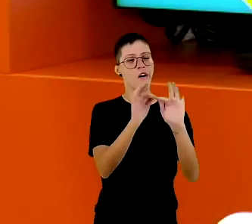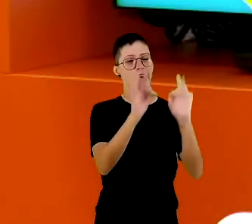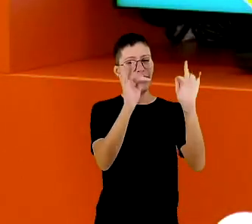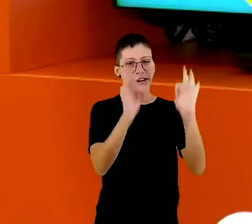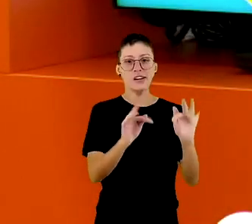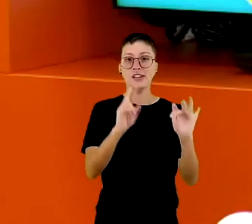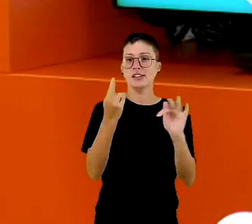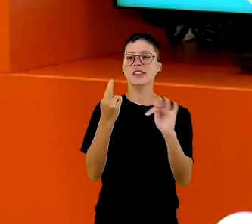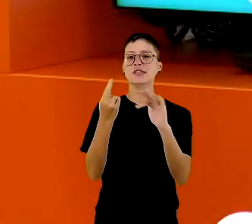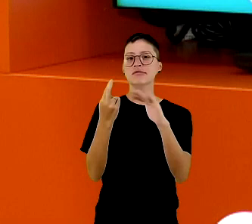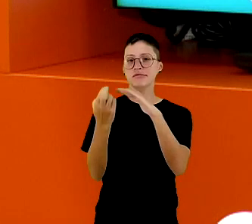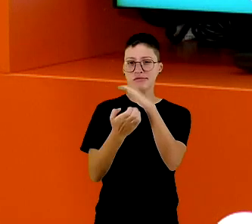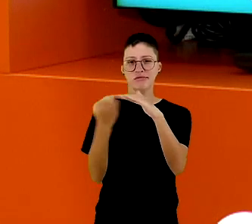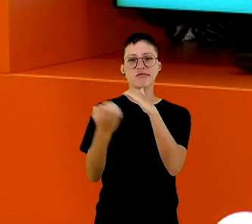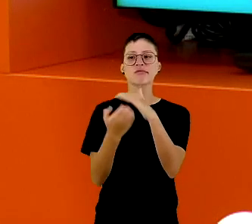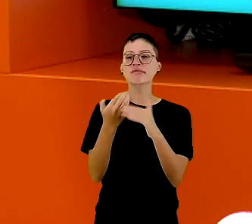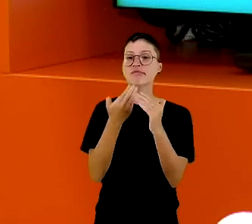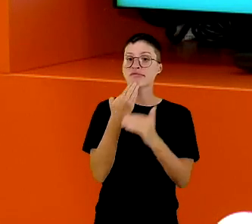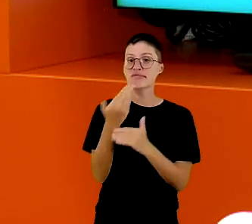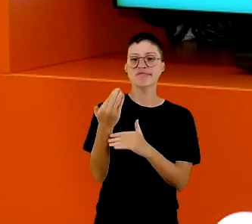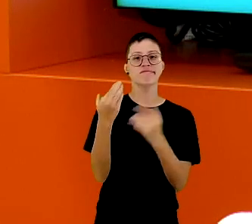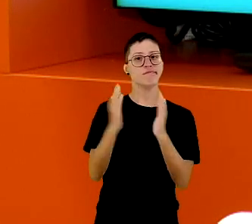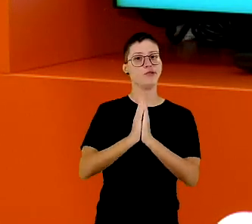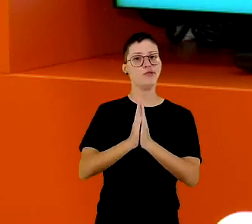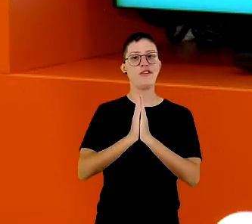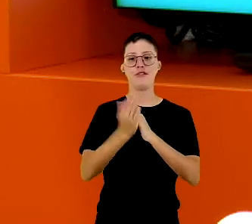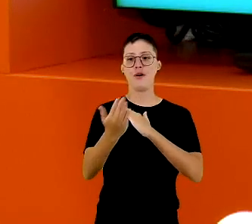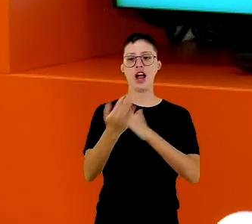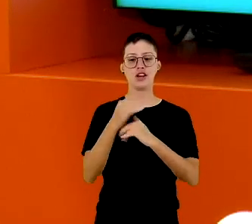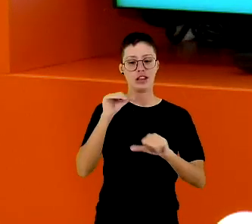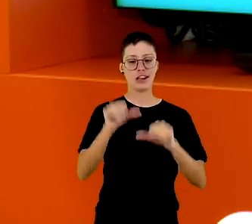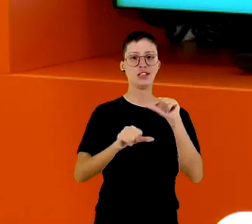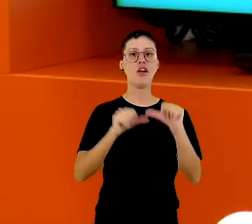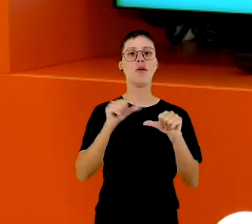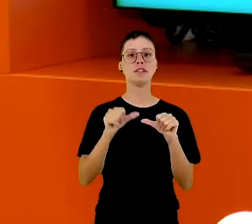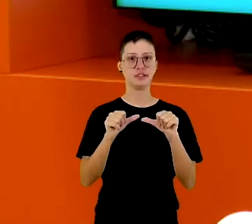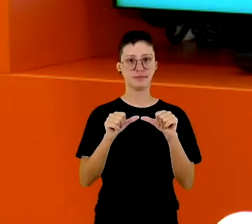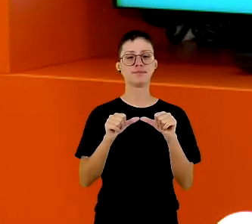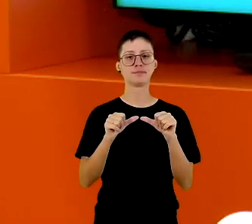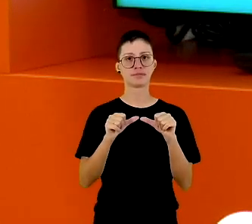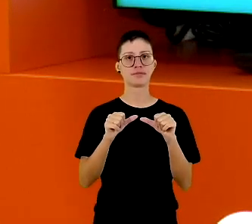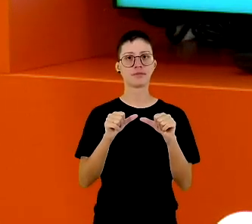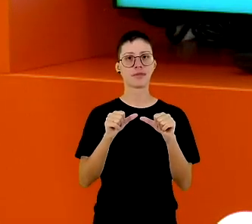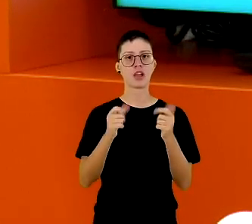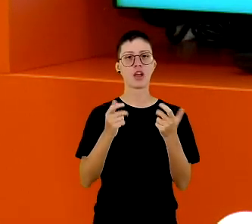pediu ajuda dos transformadores. Né? O ouvir através